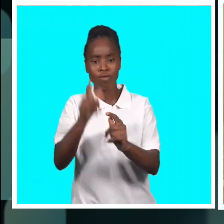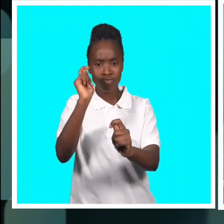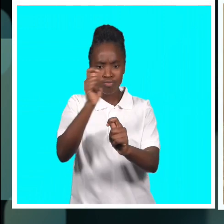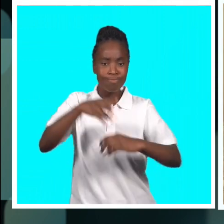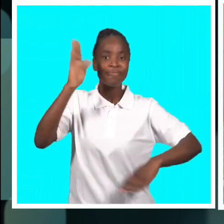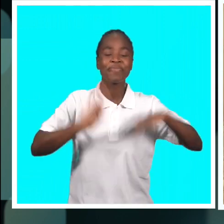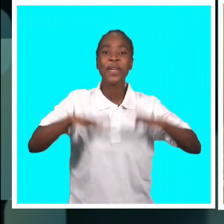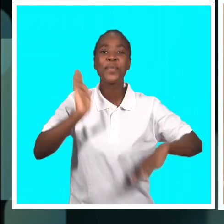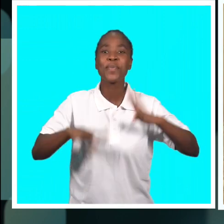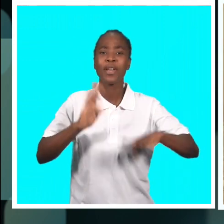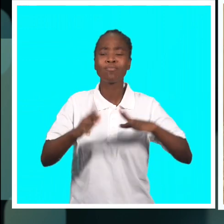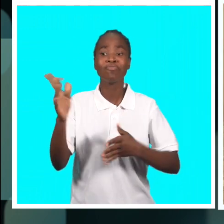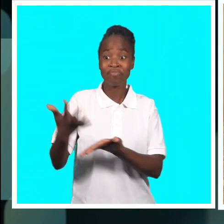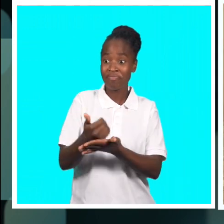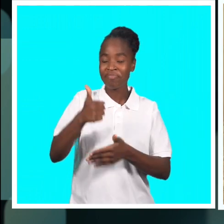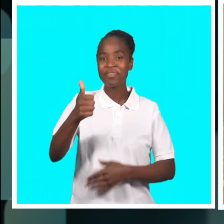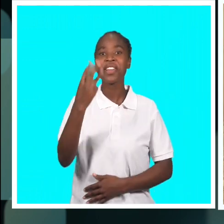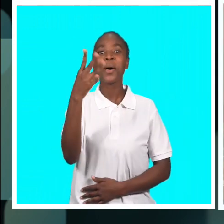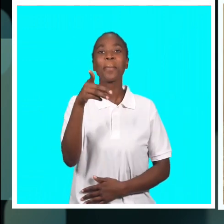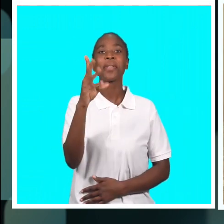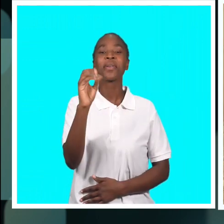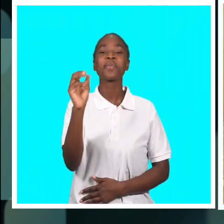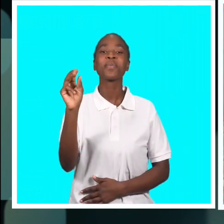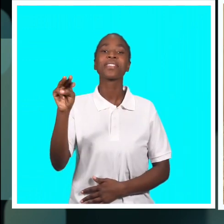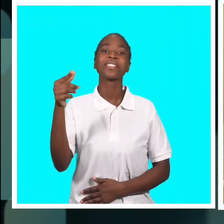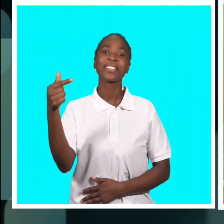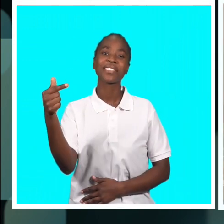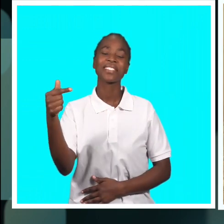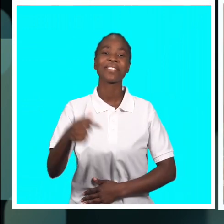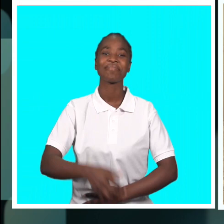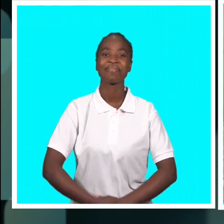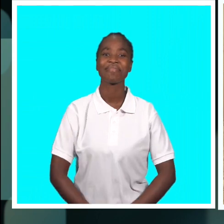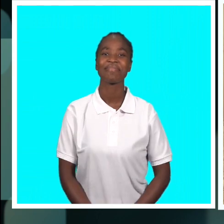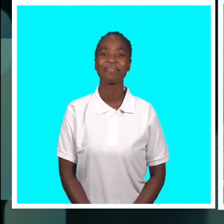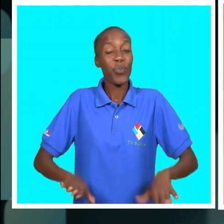fatura er insuficientes por isso